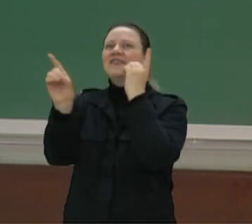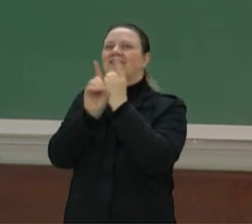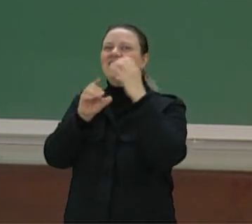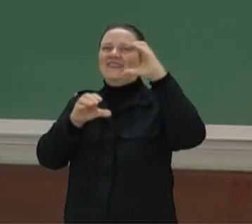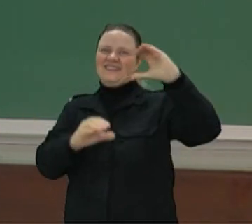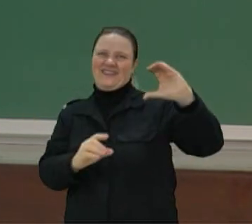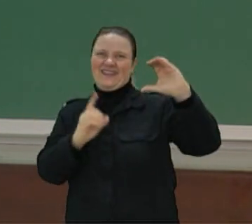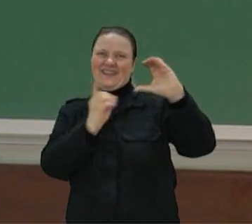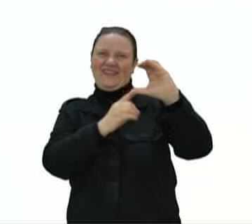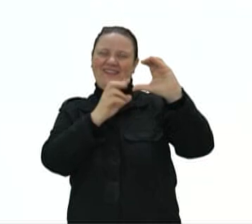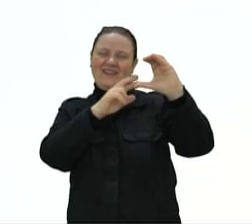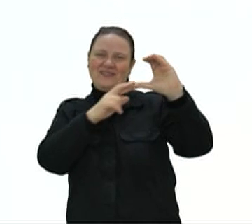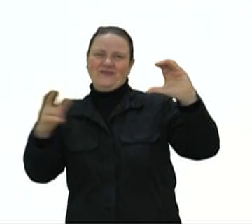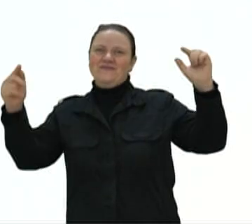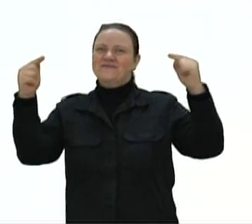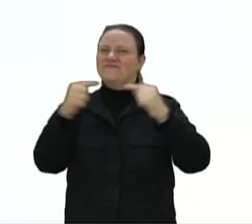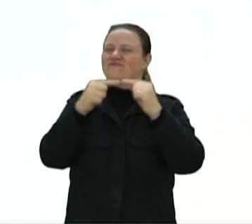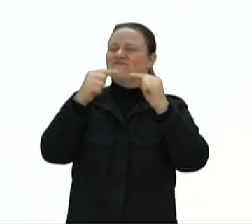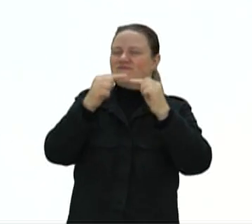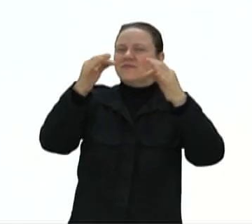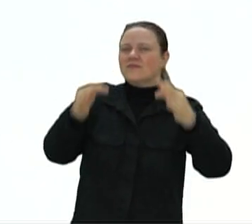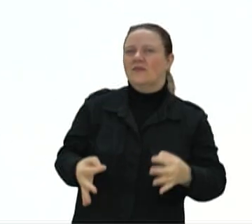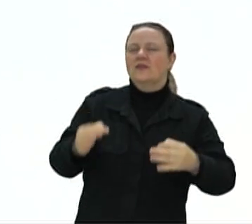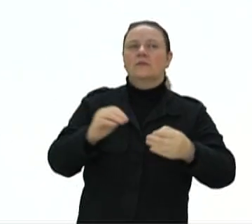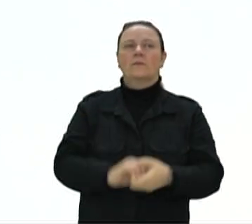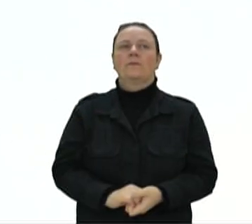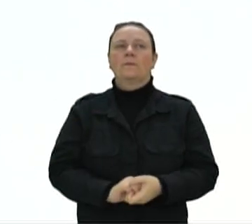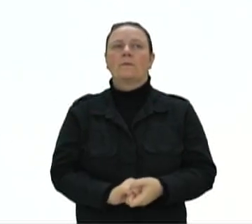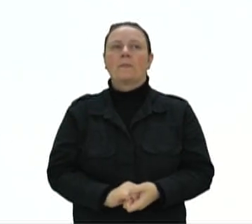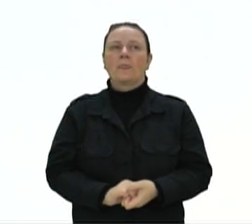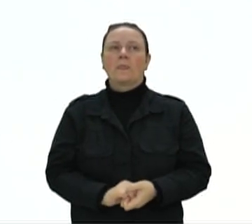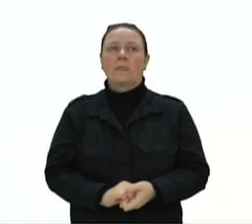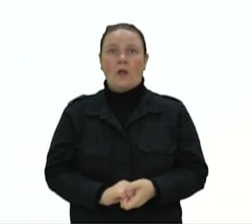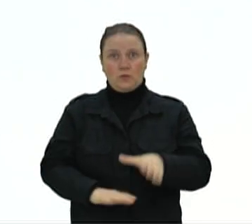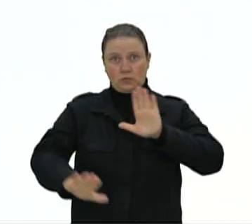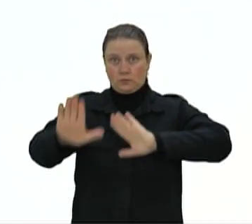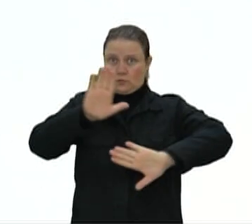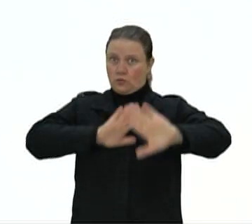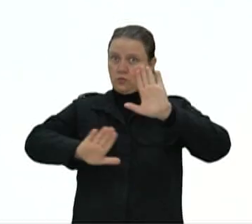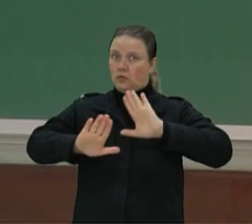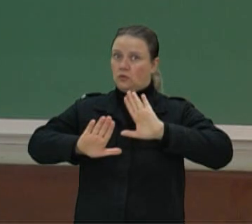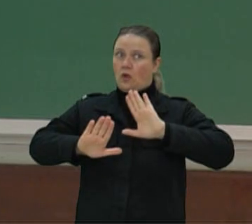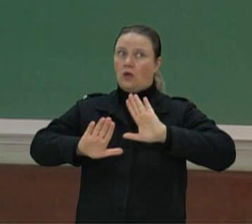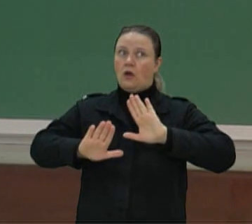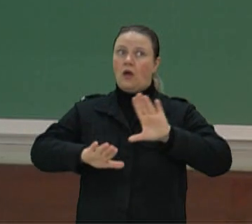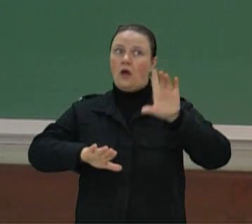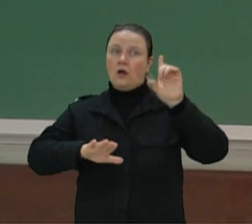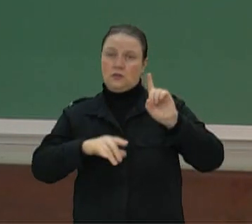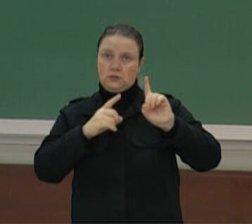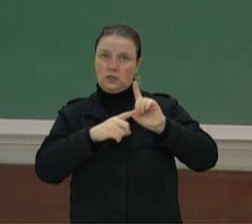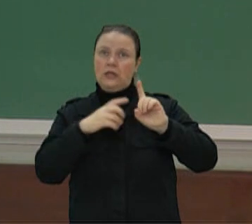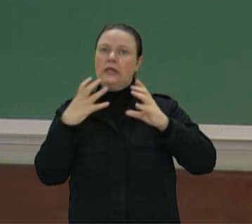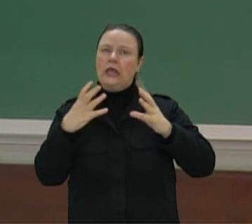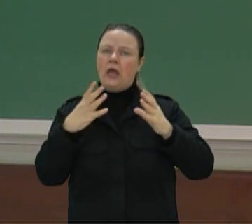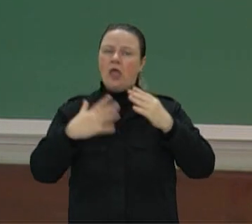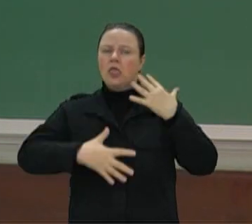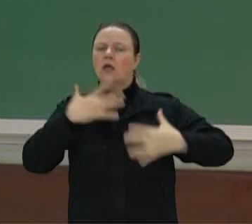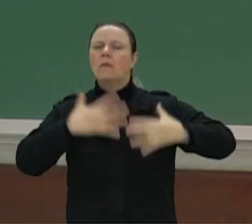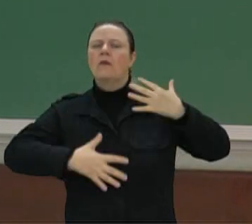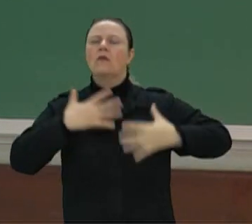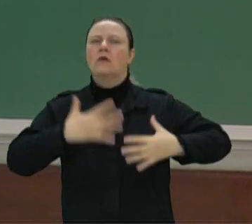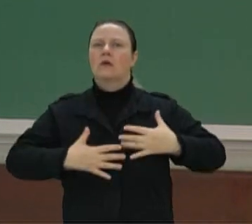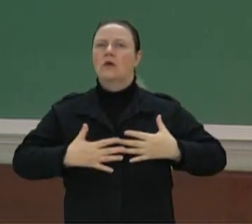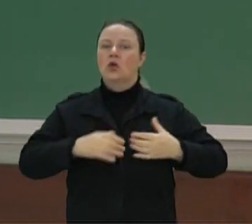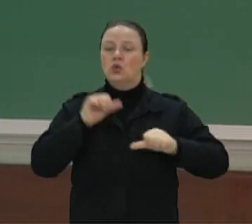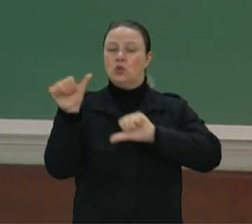certo. Tome cuidado com uma coisa, pessoal. Aqui, por exemplo, ó, ele quer confundir você. Tá vendo? Que ele trocou o